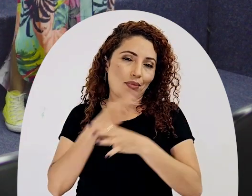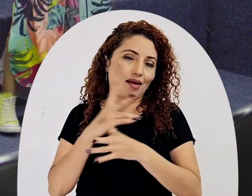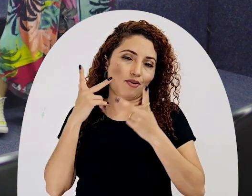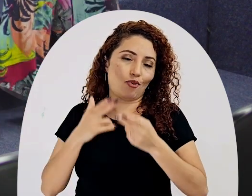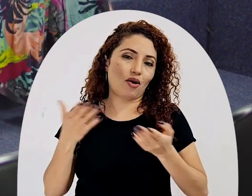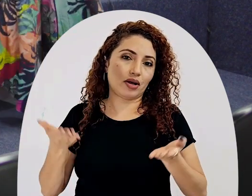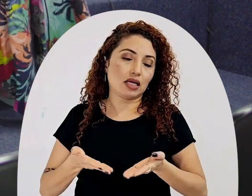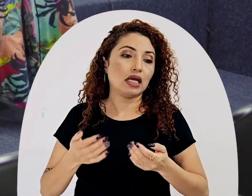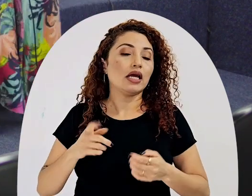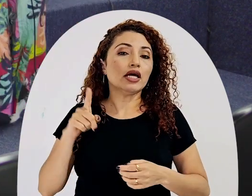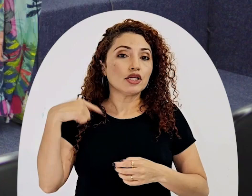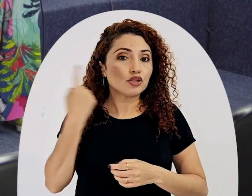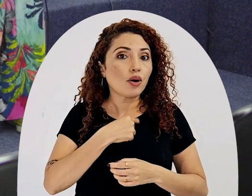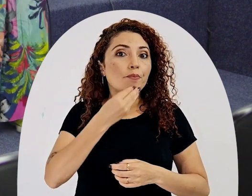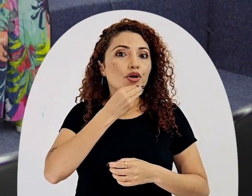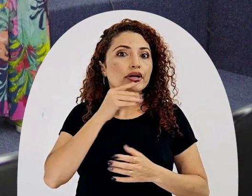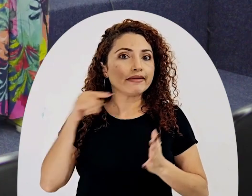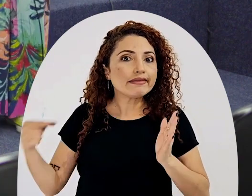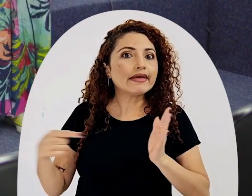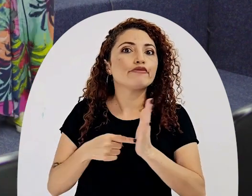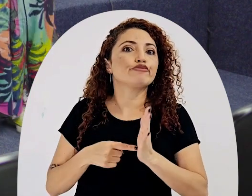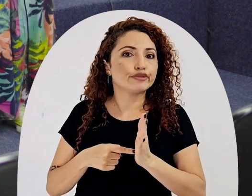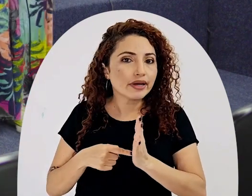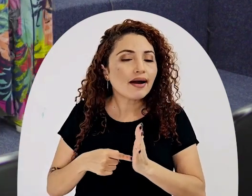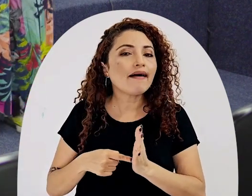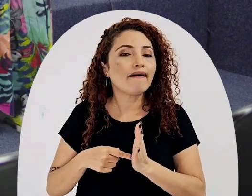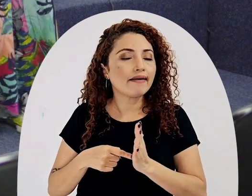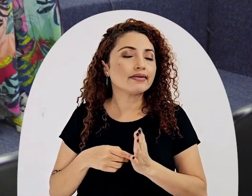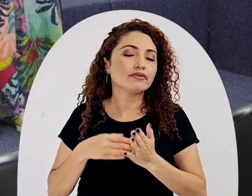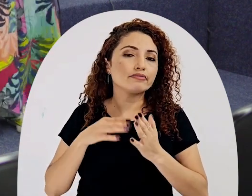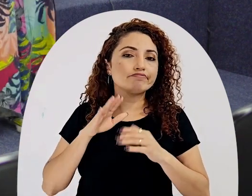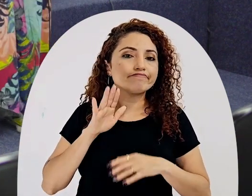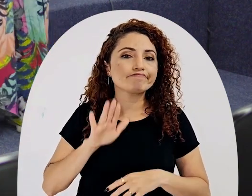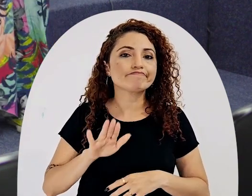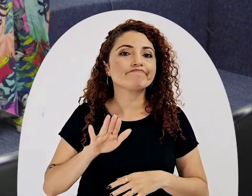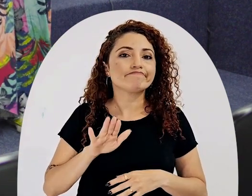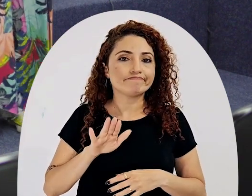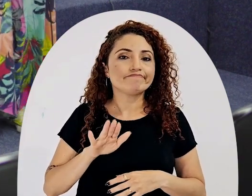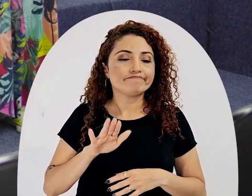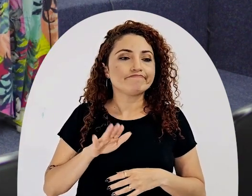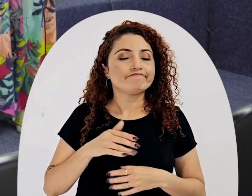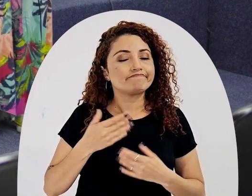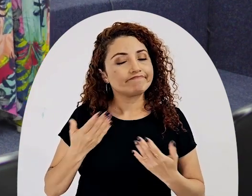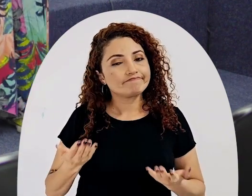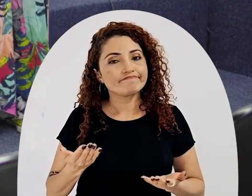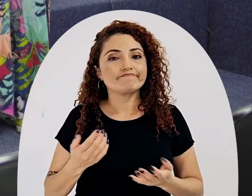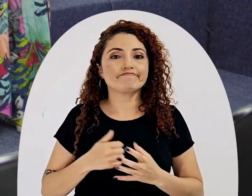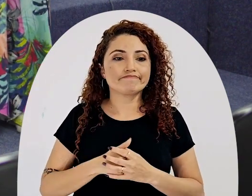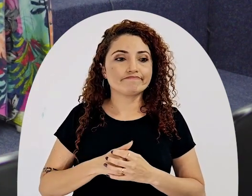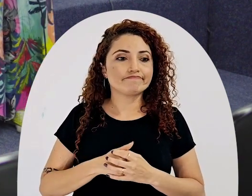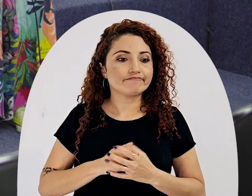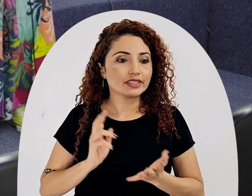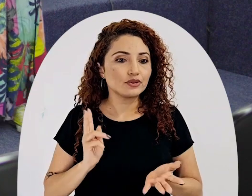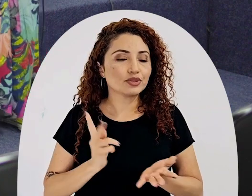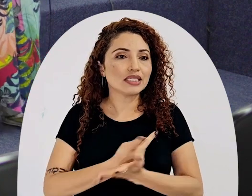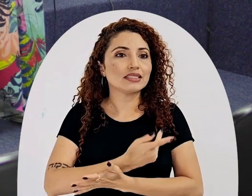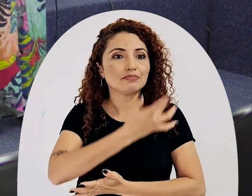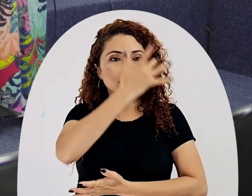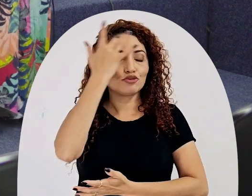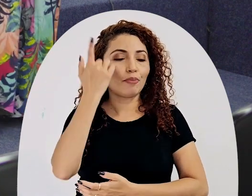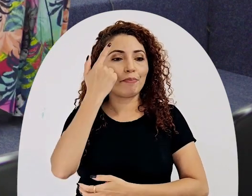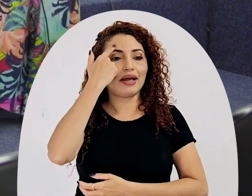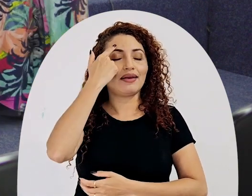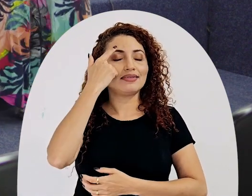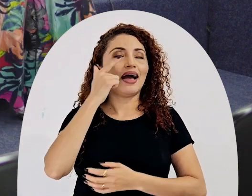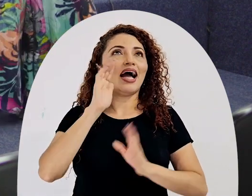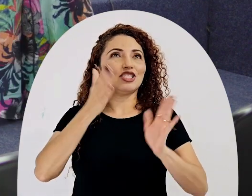podíamos ter denunciado, ter seguido ali um caminho, mas, geralmente, quando acontece, todo mundo acha que vai estar preparado,